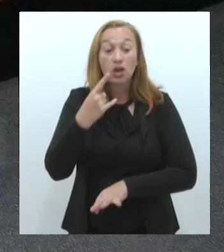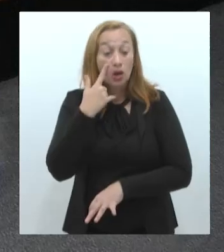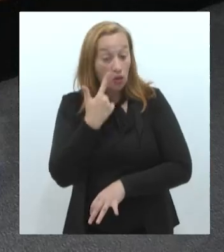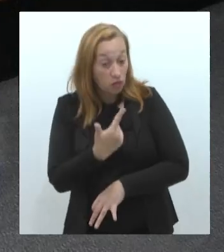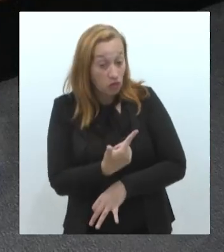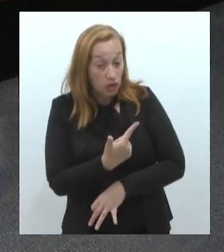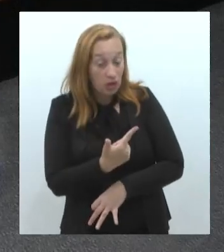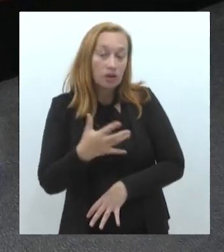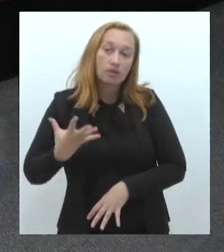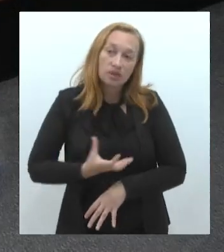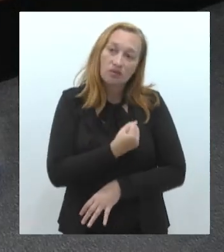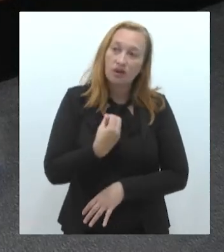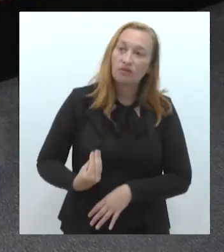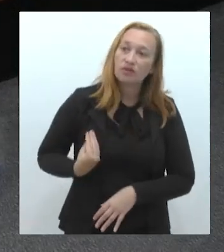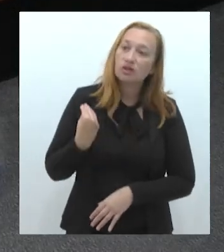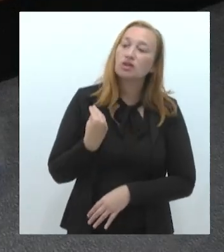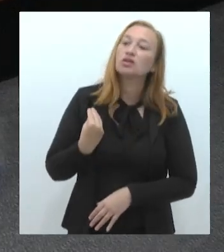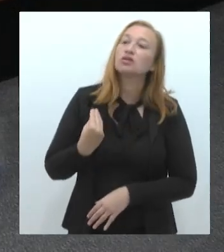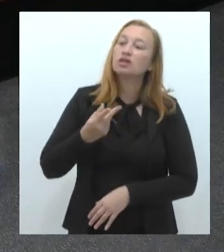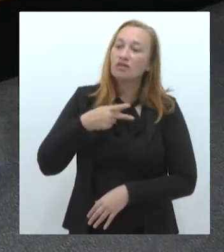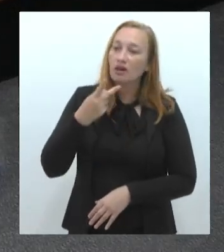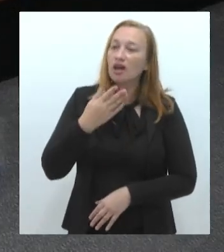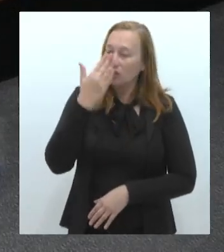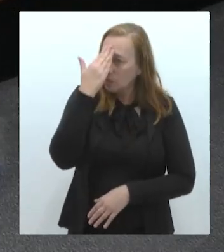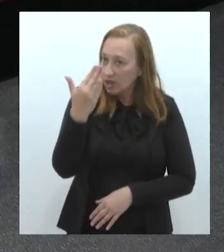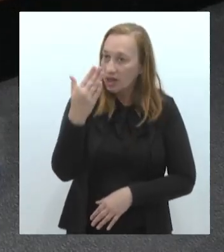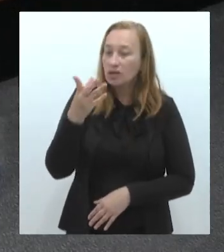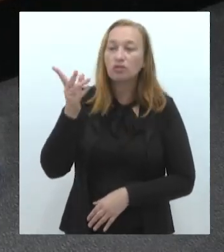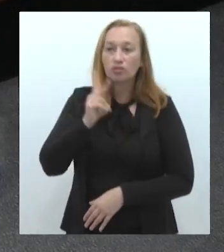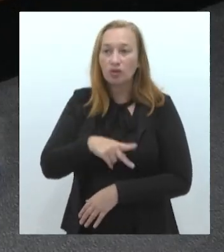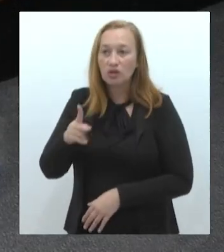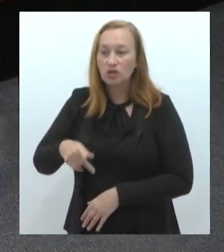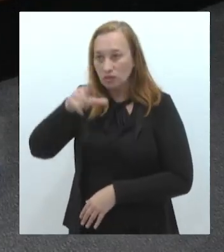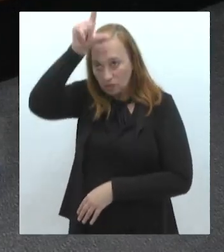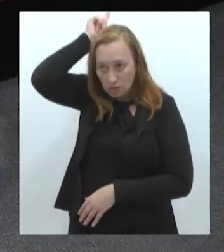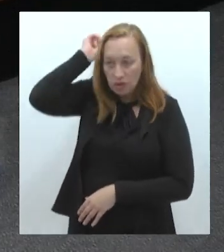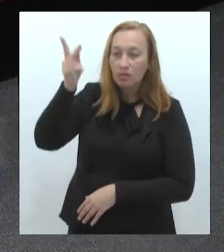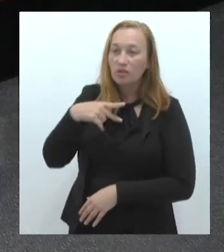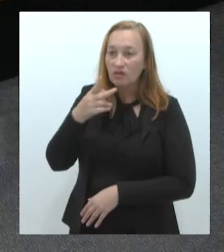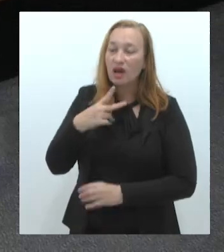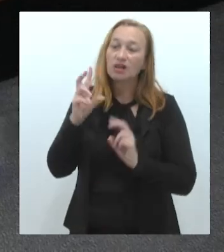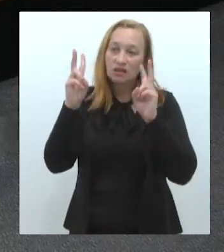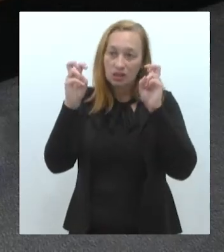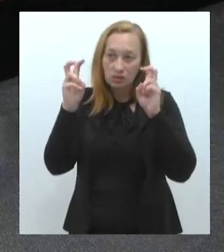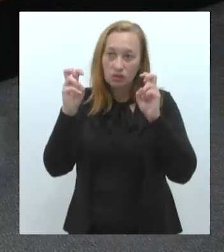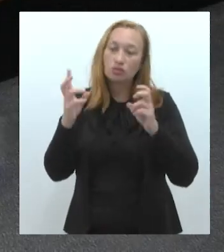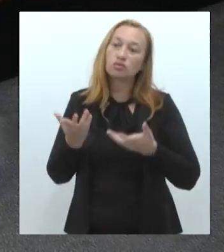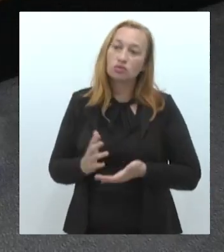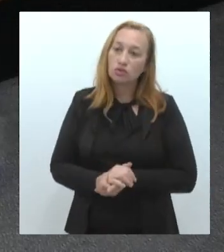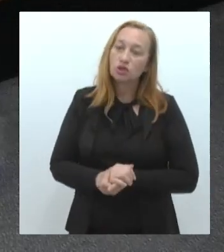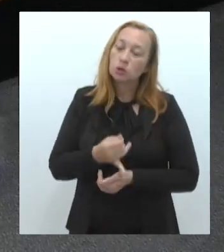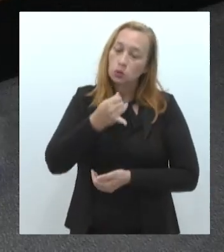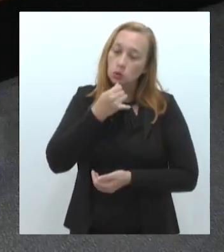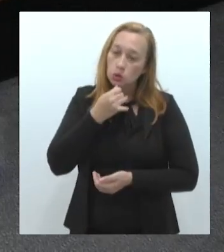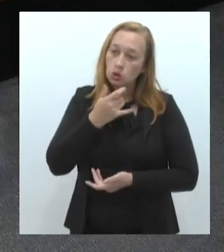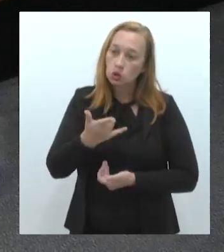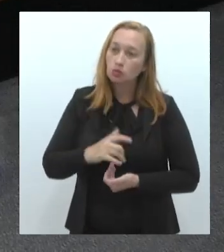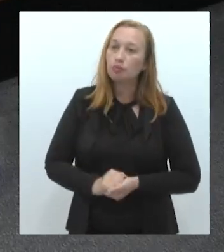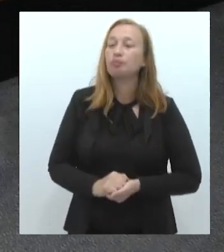conhecer para salvar a vida. Tenho dito muito obrigado, professor Luiz Paulo, por trazer à tona essa tragédia